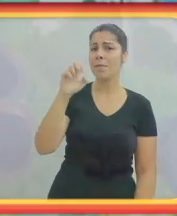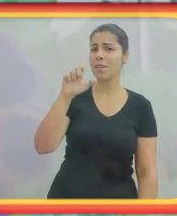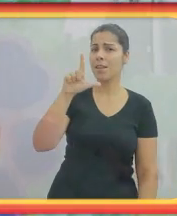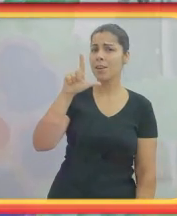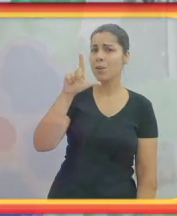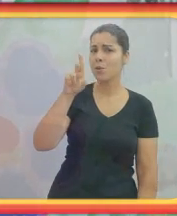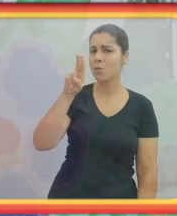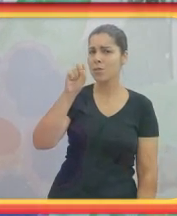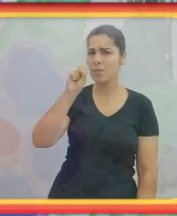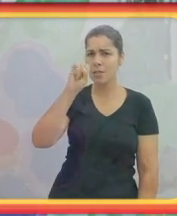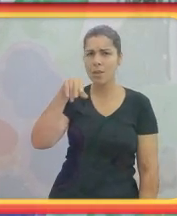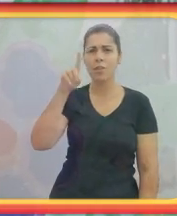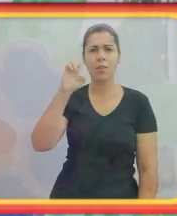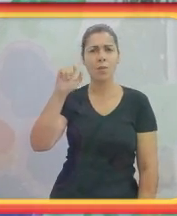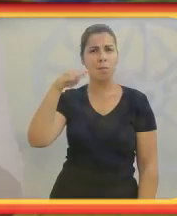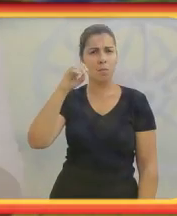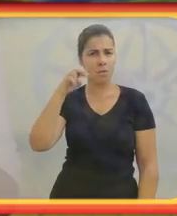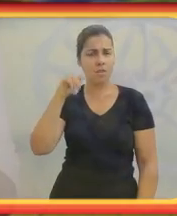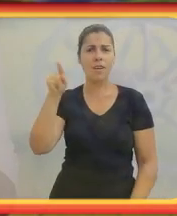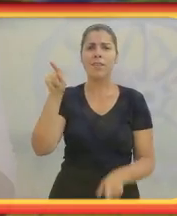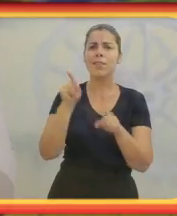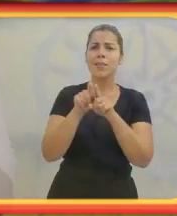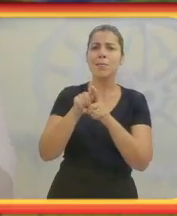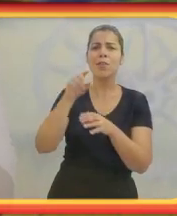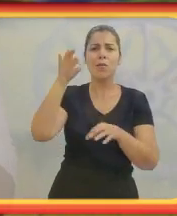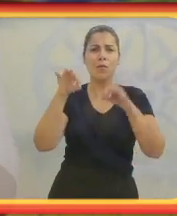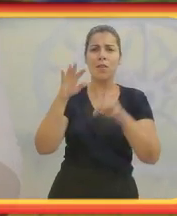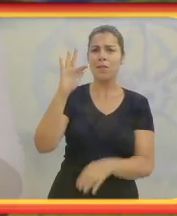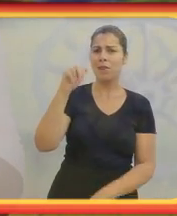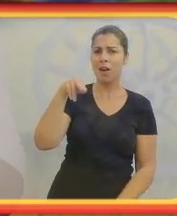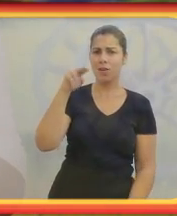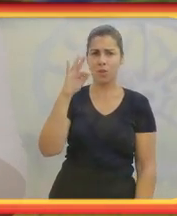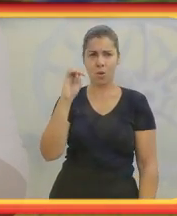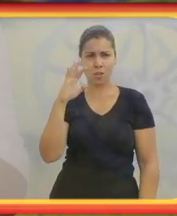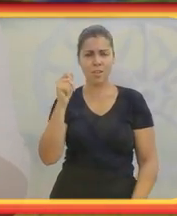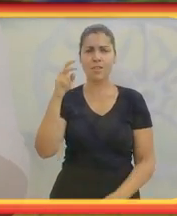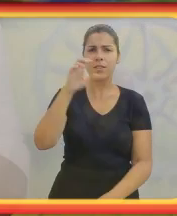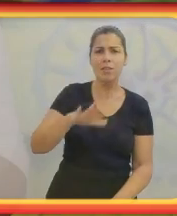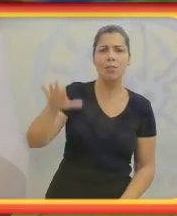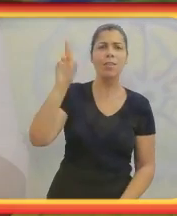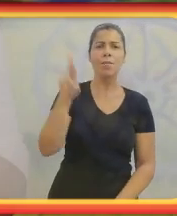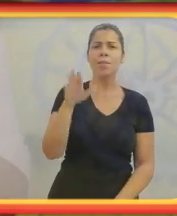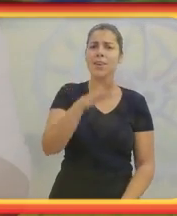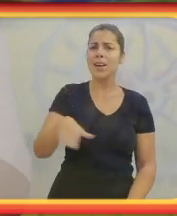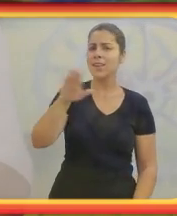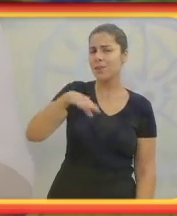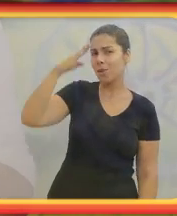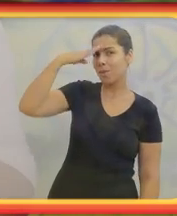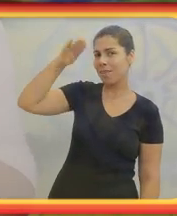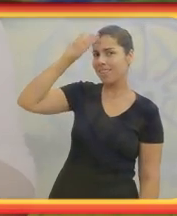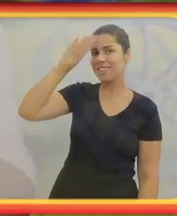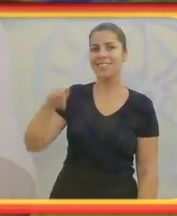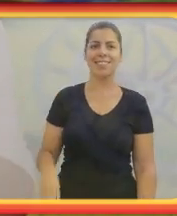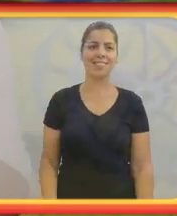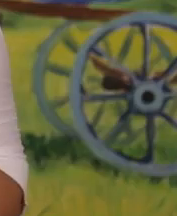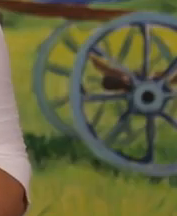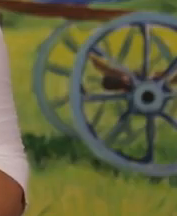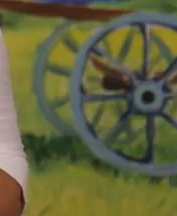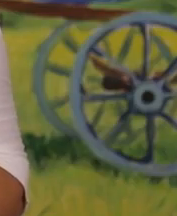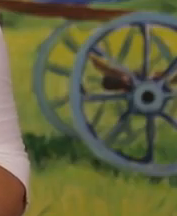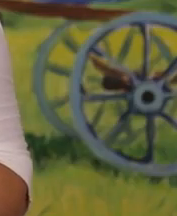Alonso, que é o Peluzinho Del Monte. Ele também é o fantoche nacional e representa as crianças cubanas.